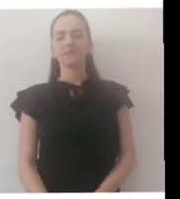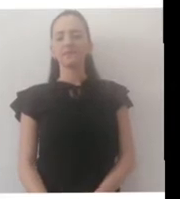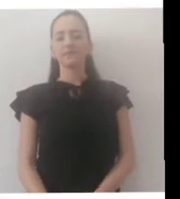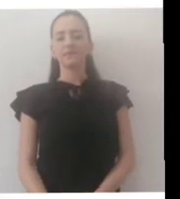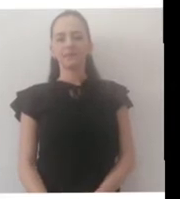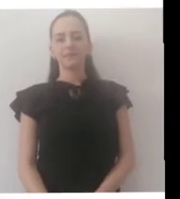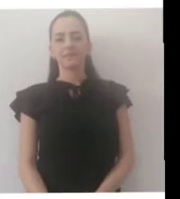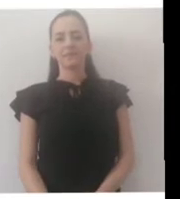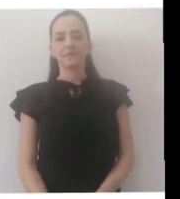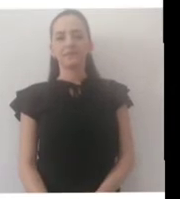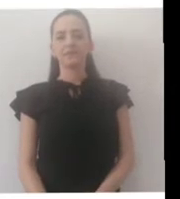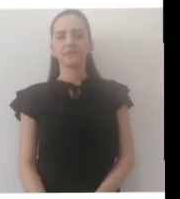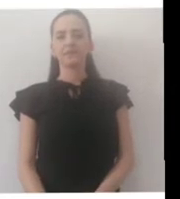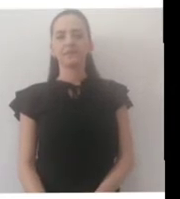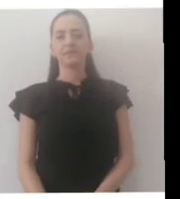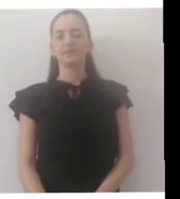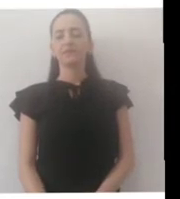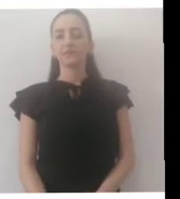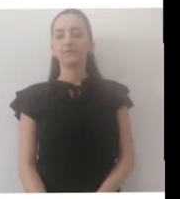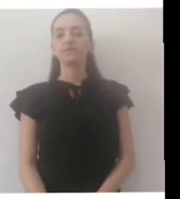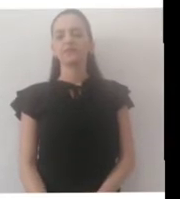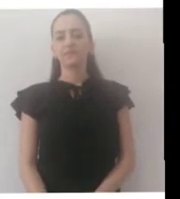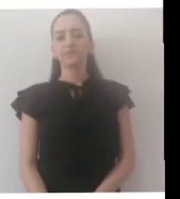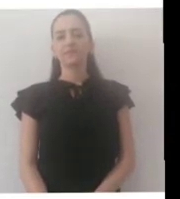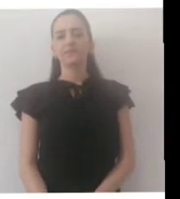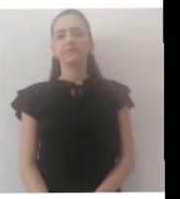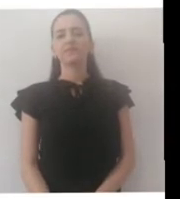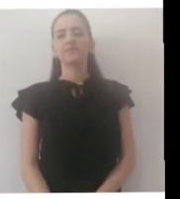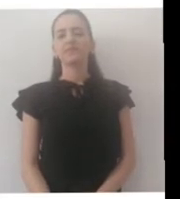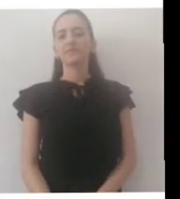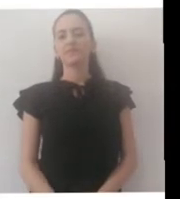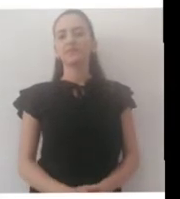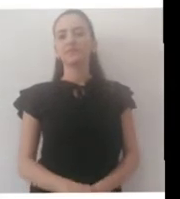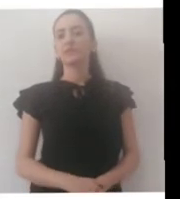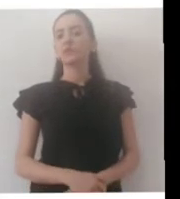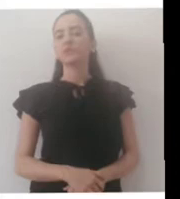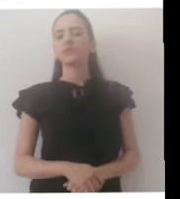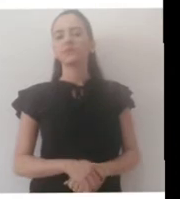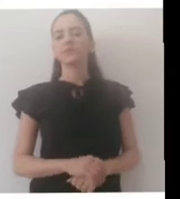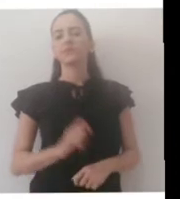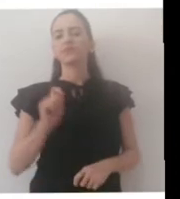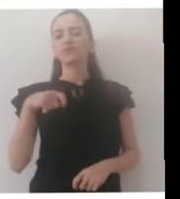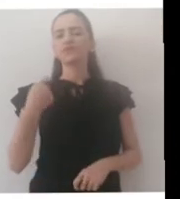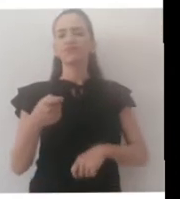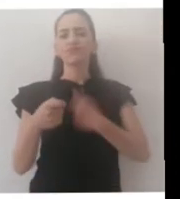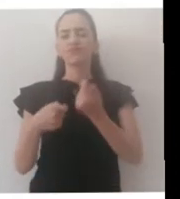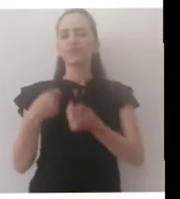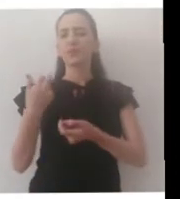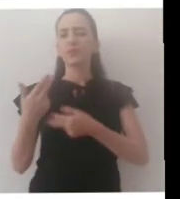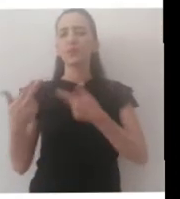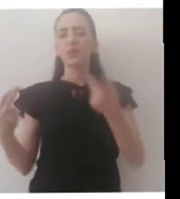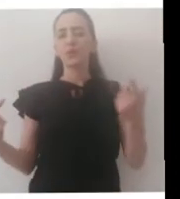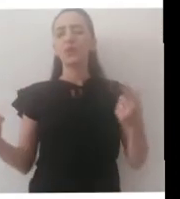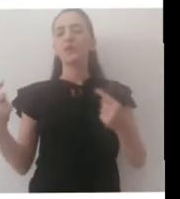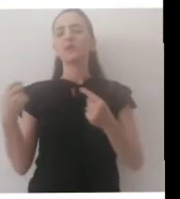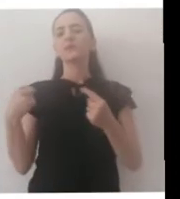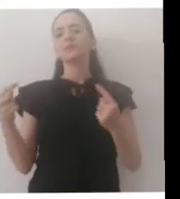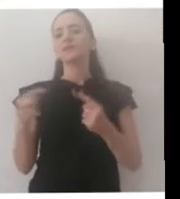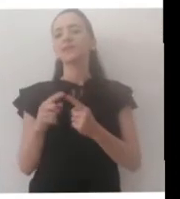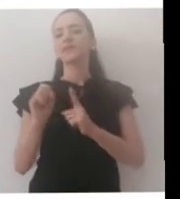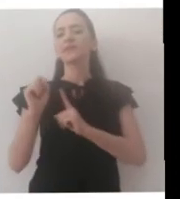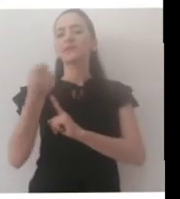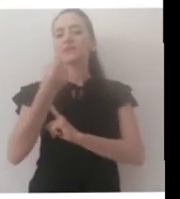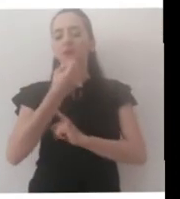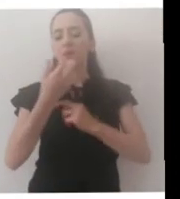do conhecimento social. É um erro acreditar que ensinando as crianças a contar e a escrever os números, estão